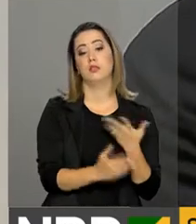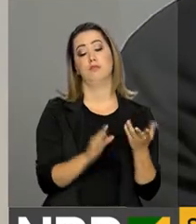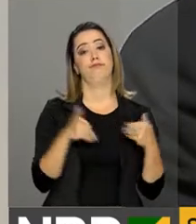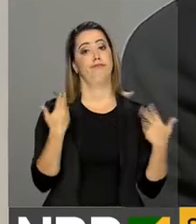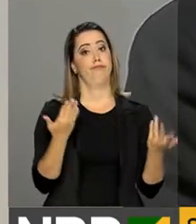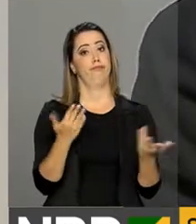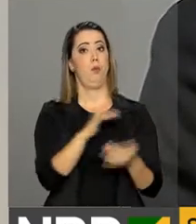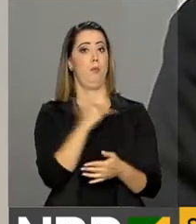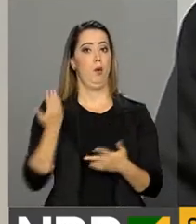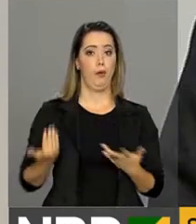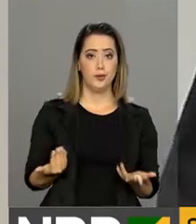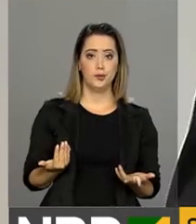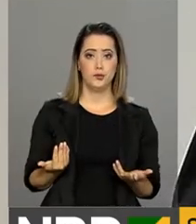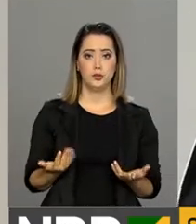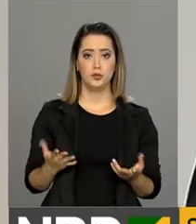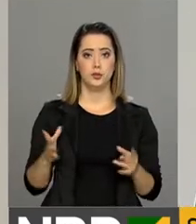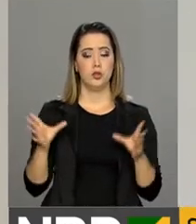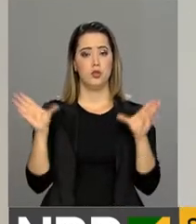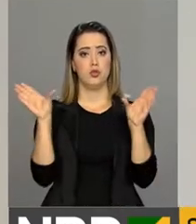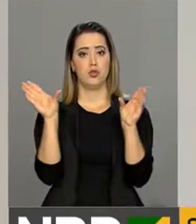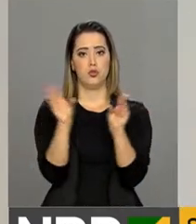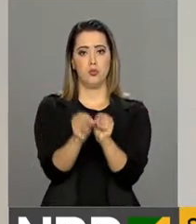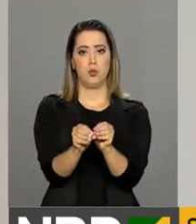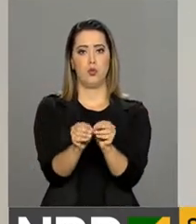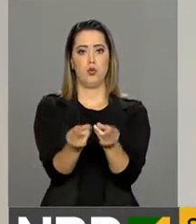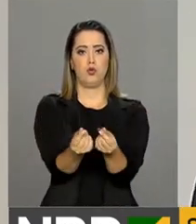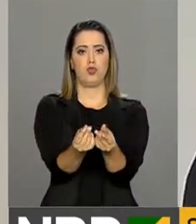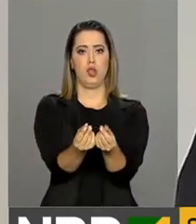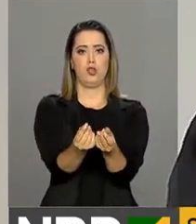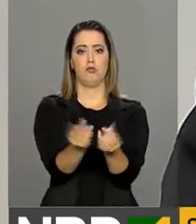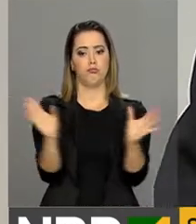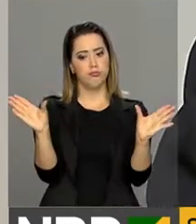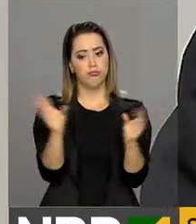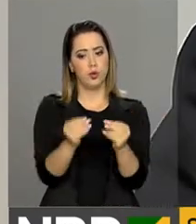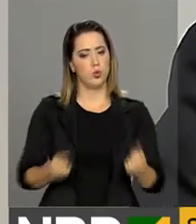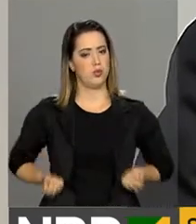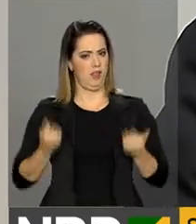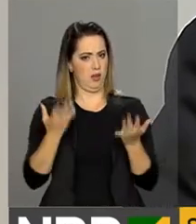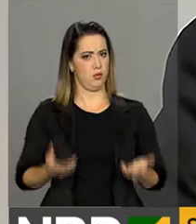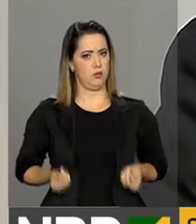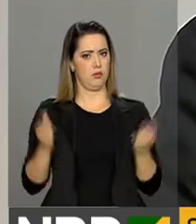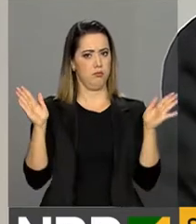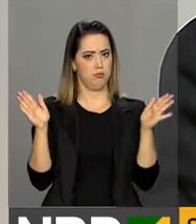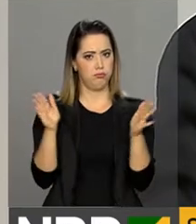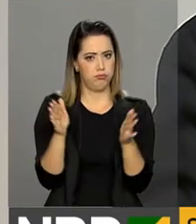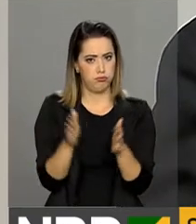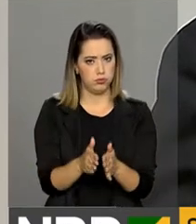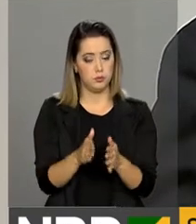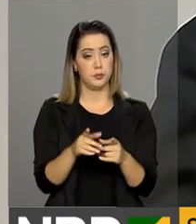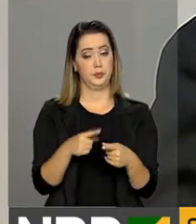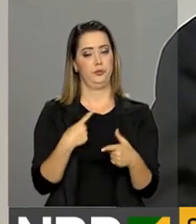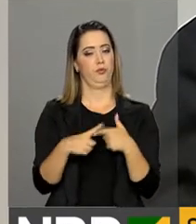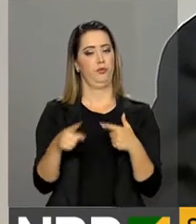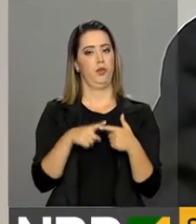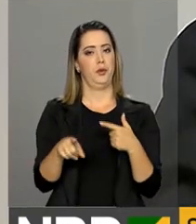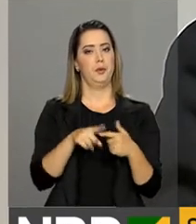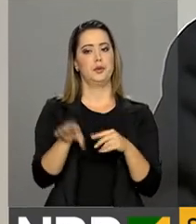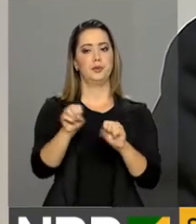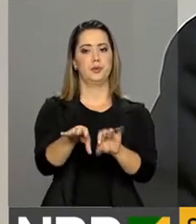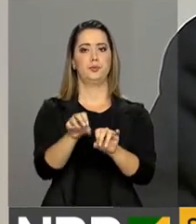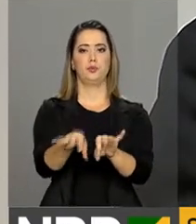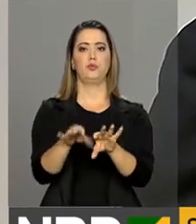orçamentos os principais setores prejudicados seriam de educação e